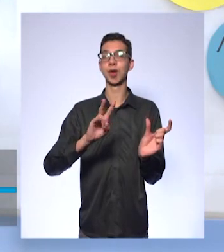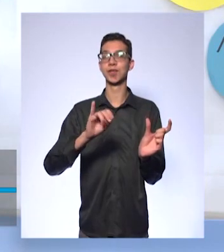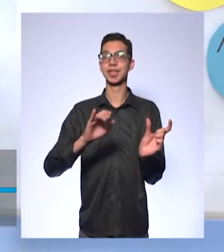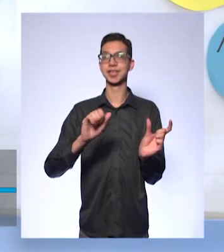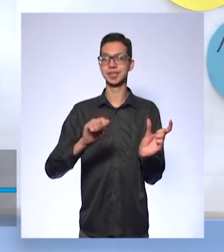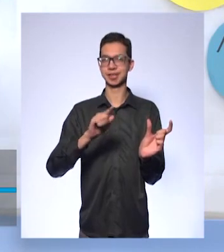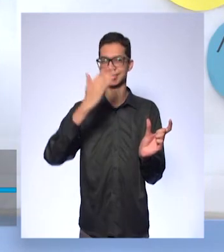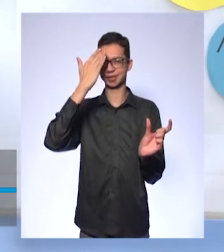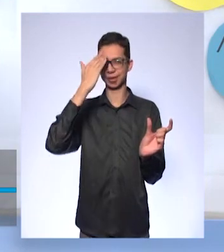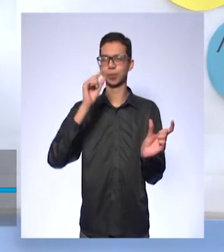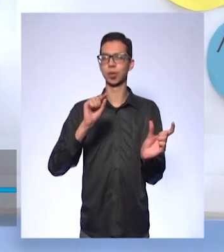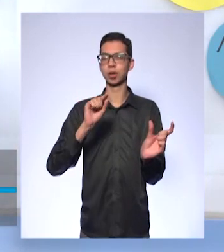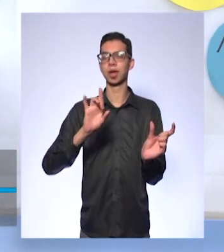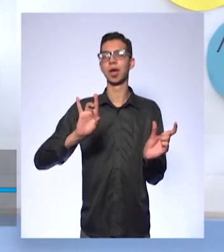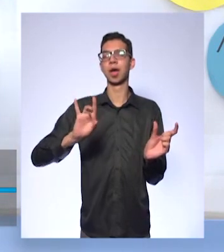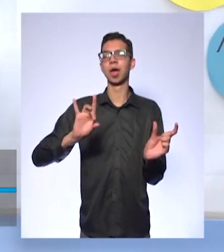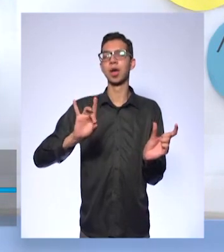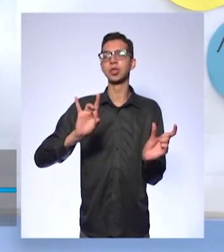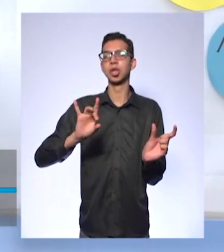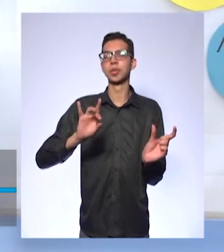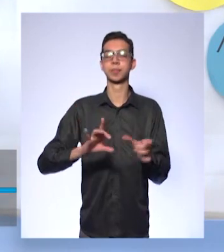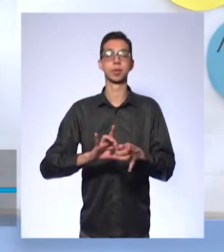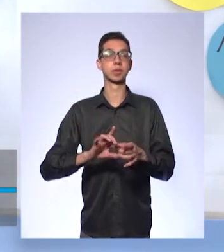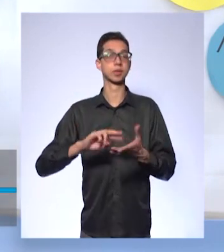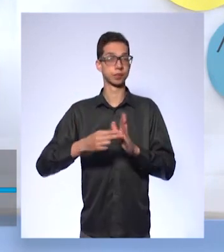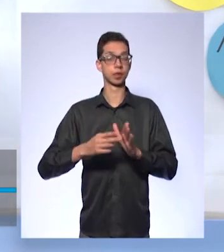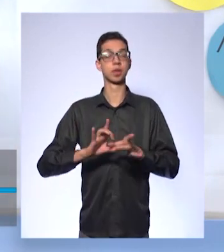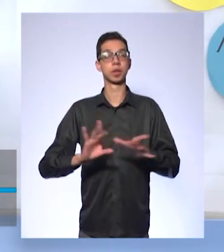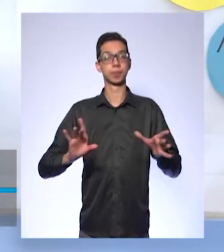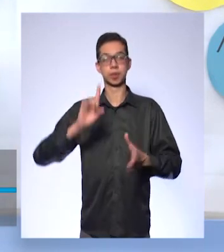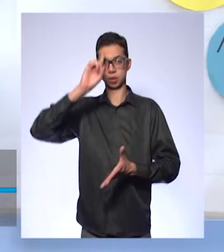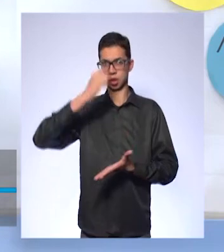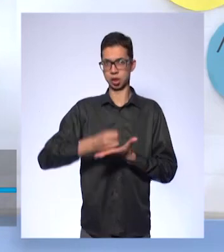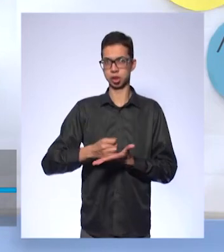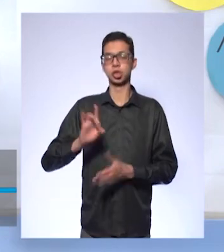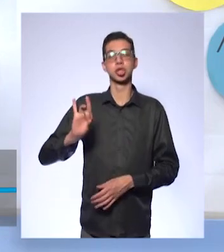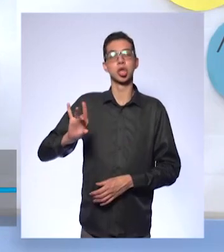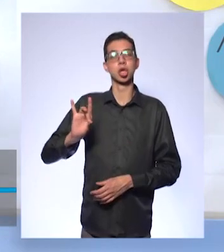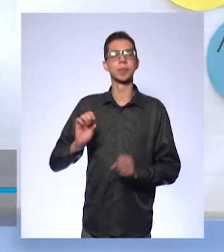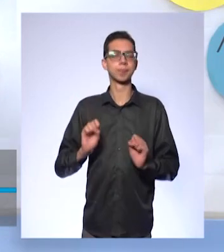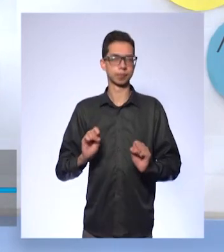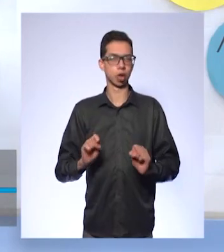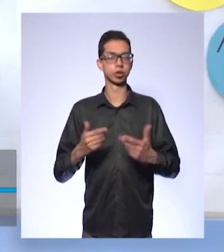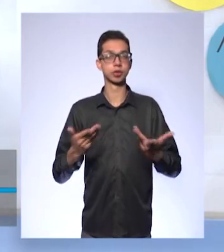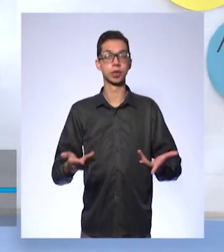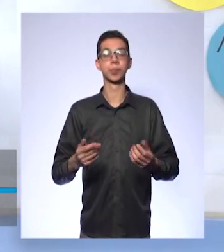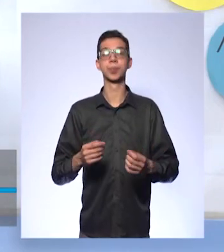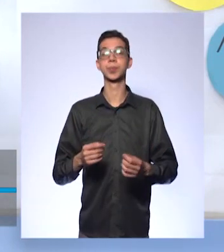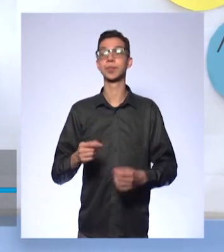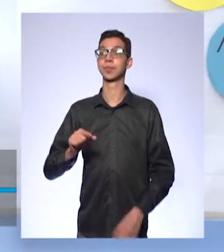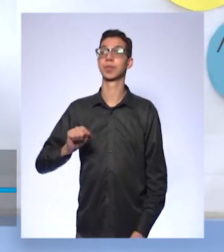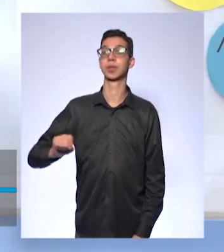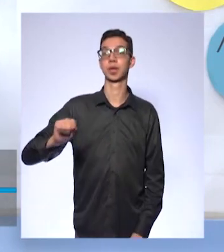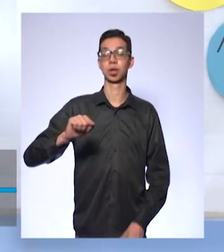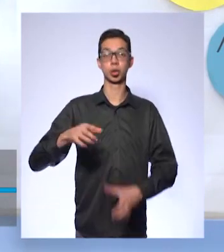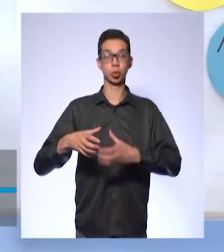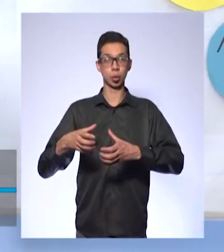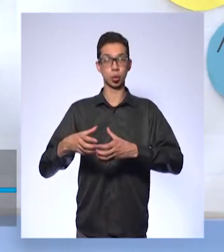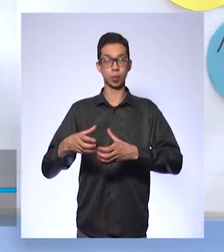é autonomia, que é liberdade, que é poder decidir sozinho. Então, esses liberais, eles queriam que a